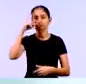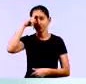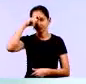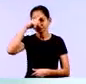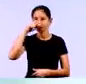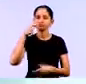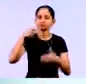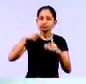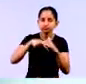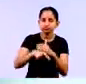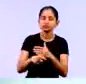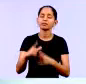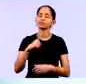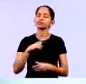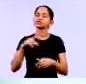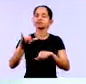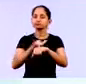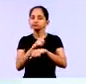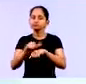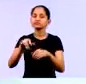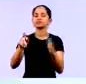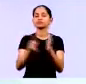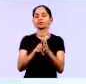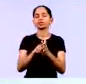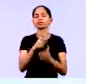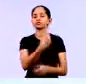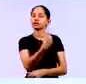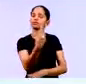mas existem as técnicas específicas para isso.